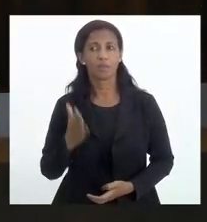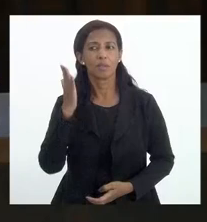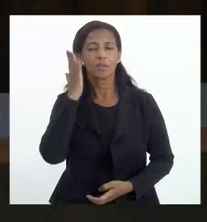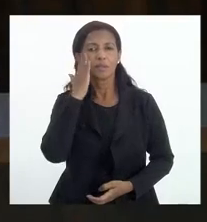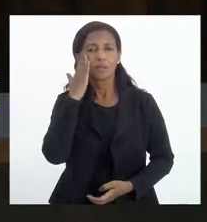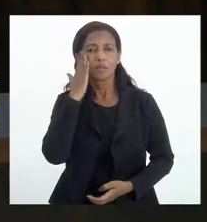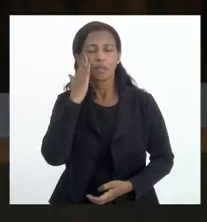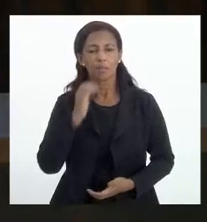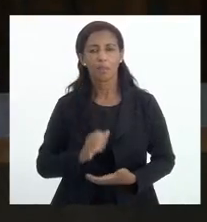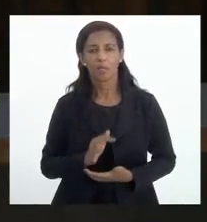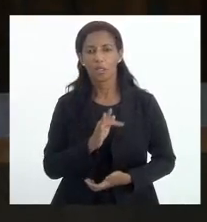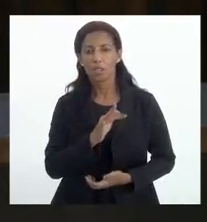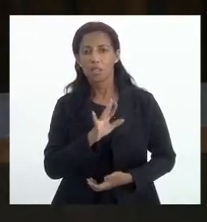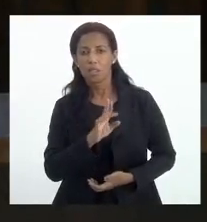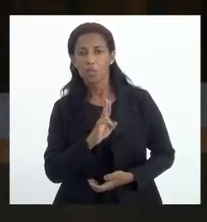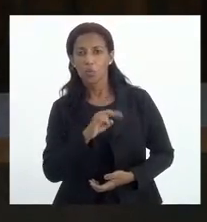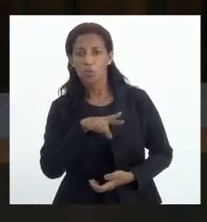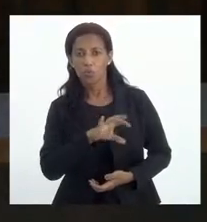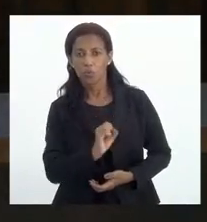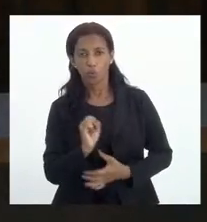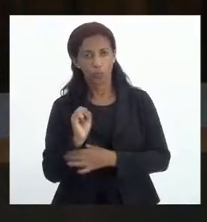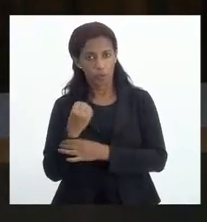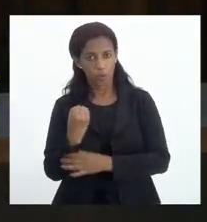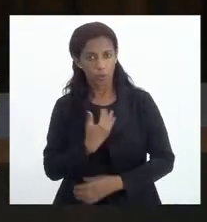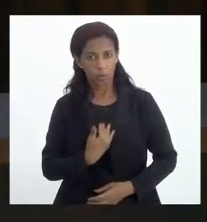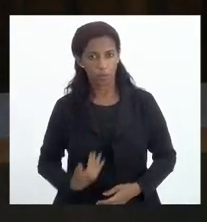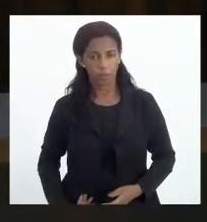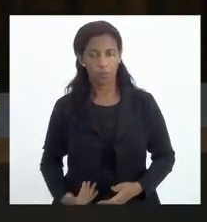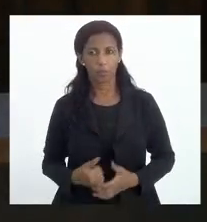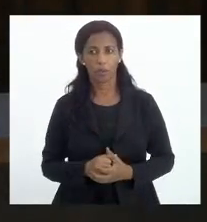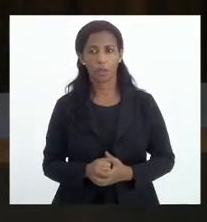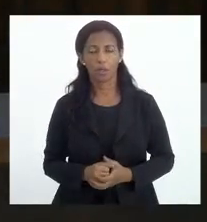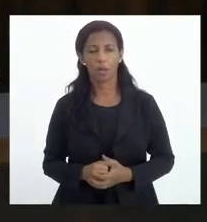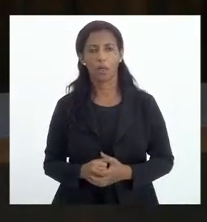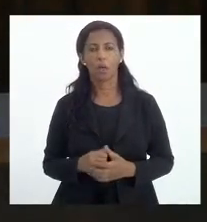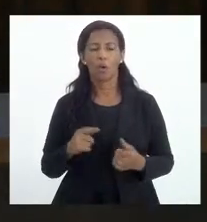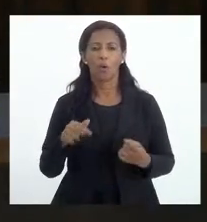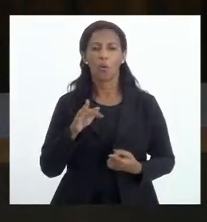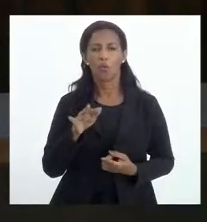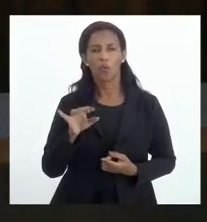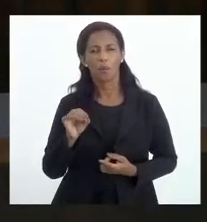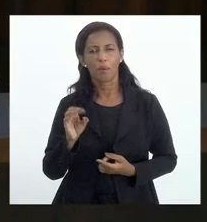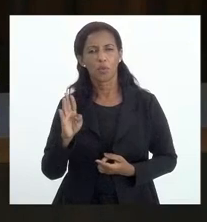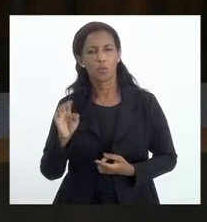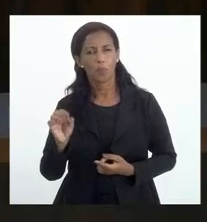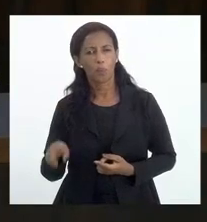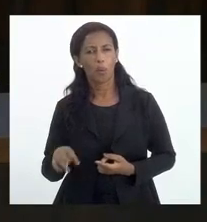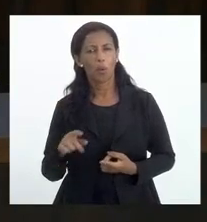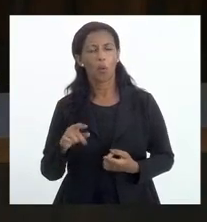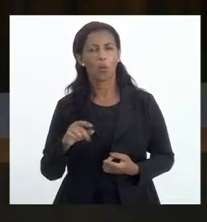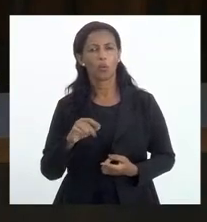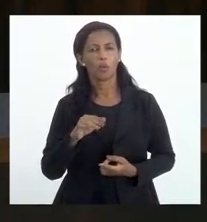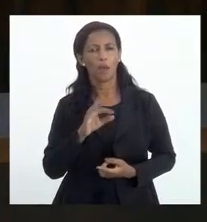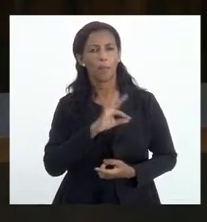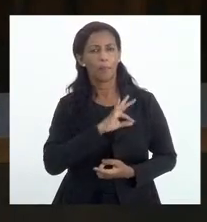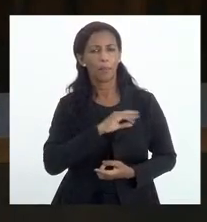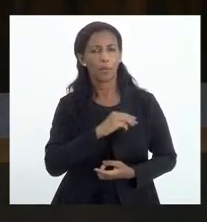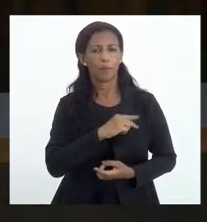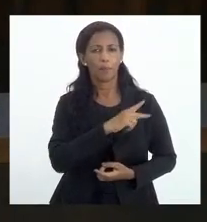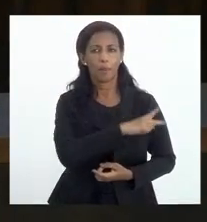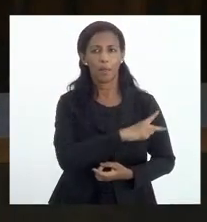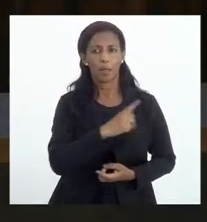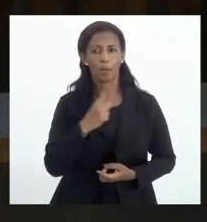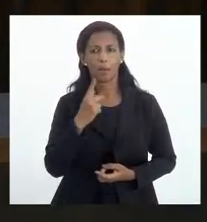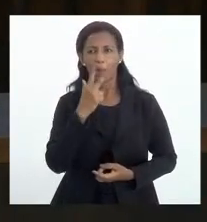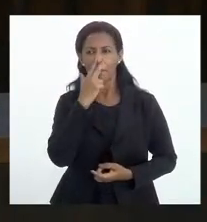saber se os fundos setoriais para a segurança pública, como o Funesbom, outros fundos, fundo da Polícia Militar, me parece que eu